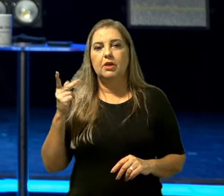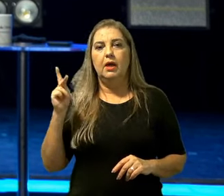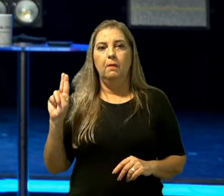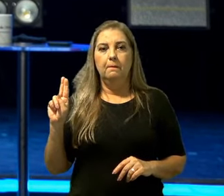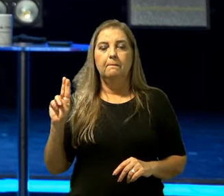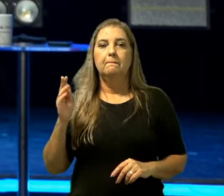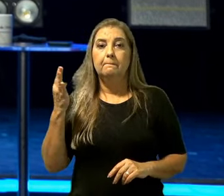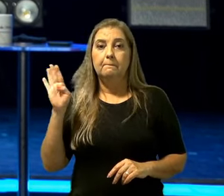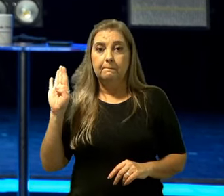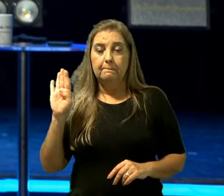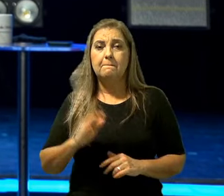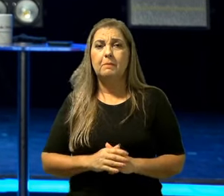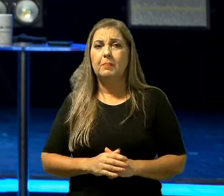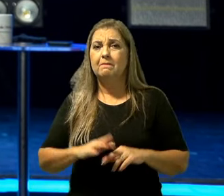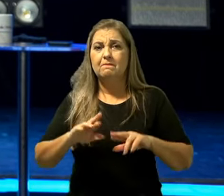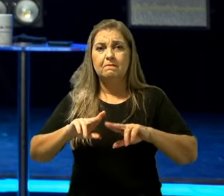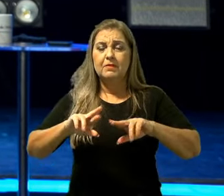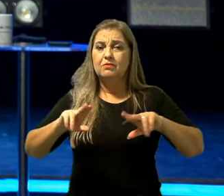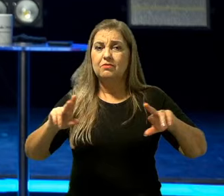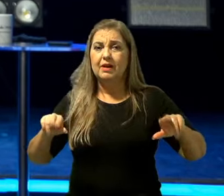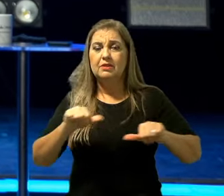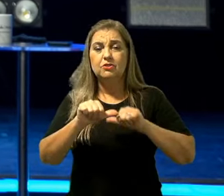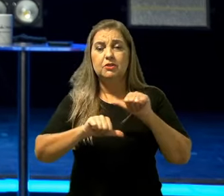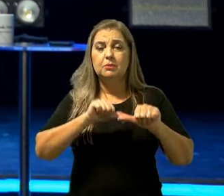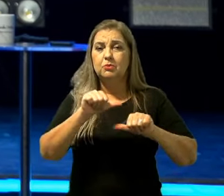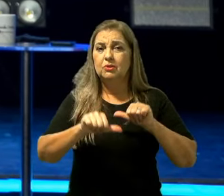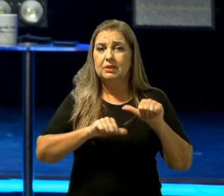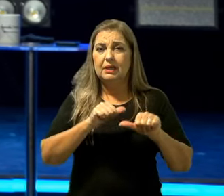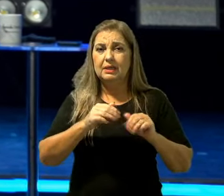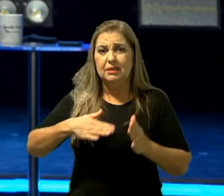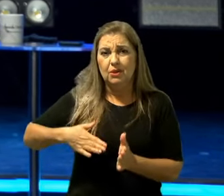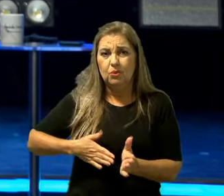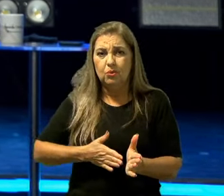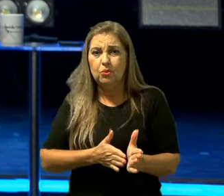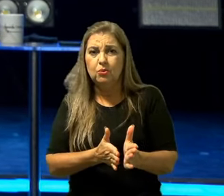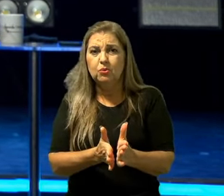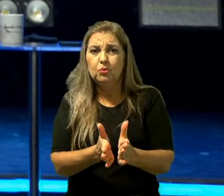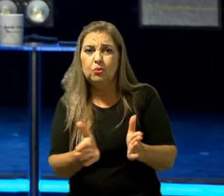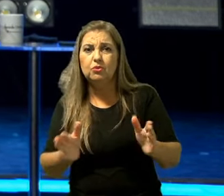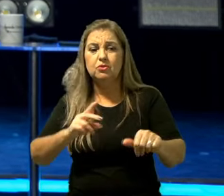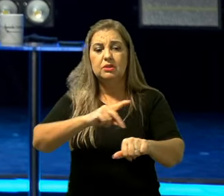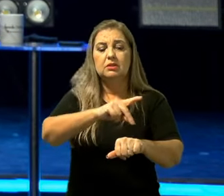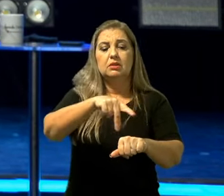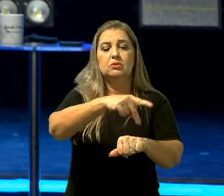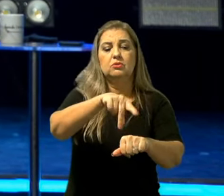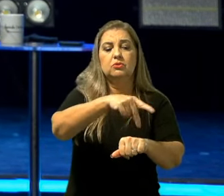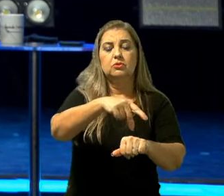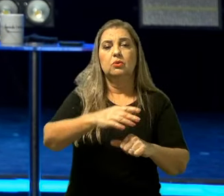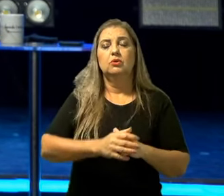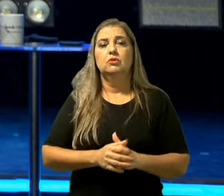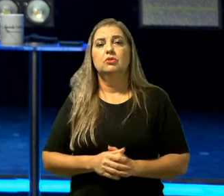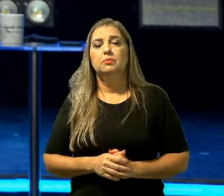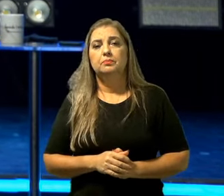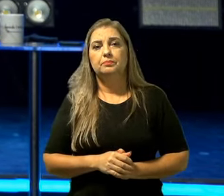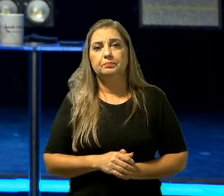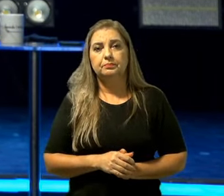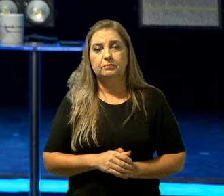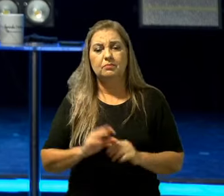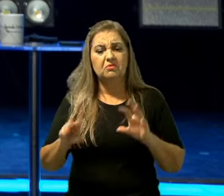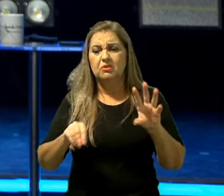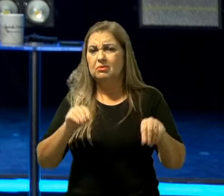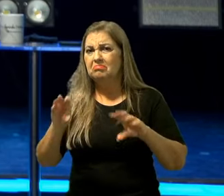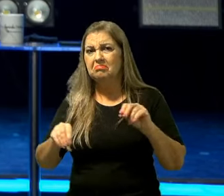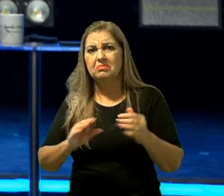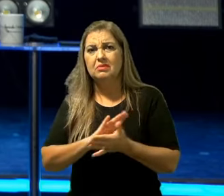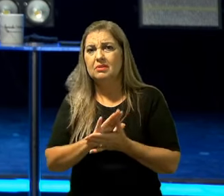uma série de eventos que mudaria o curso das nações, não apenas da nação escolhida, não apenas